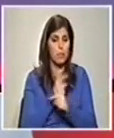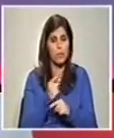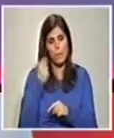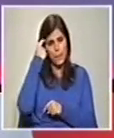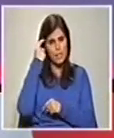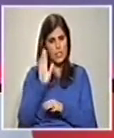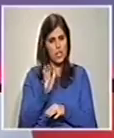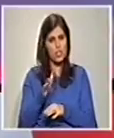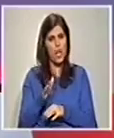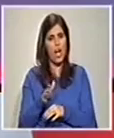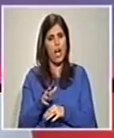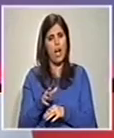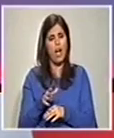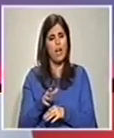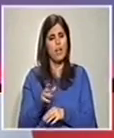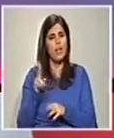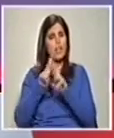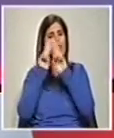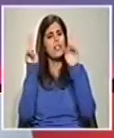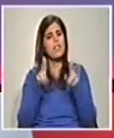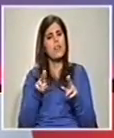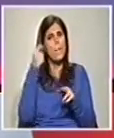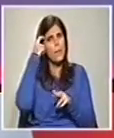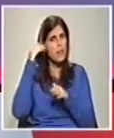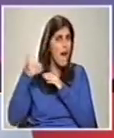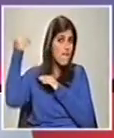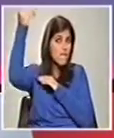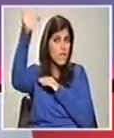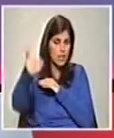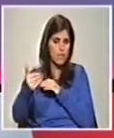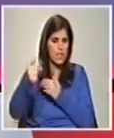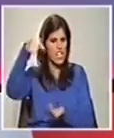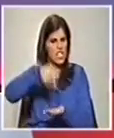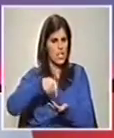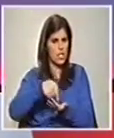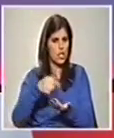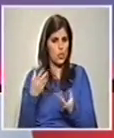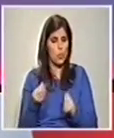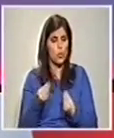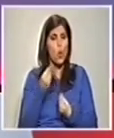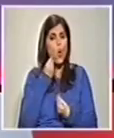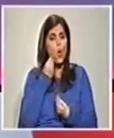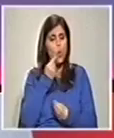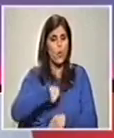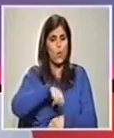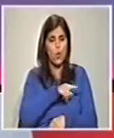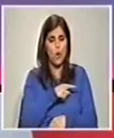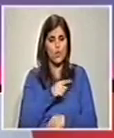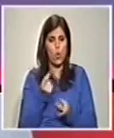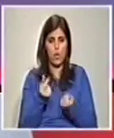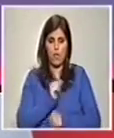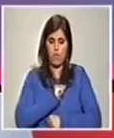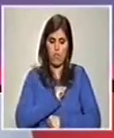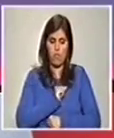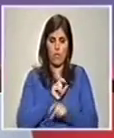nível internacional muito à frente, já se pensa de uma forma muito exigente, como é que nós vamos, com o nosso dinheiro, da